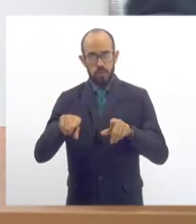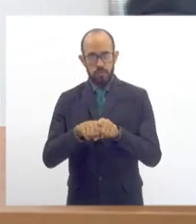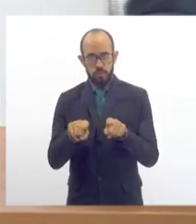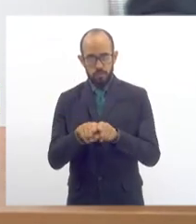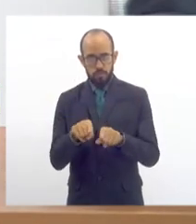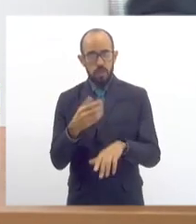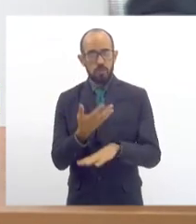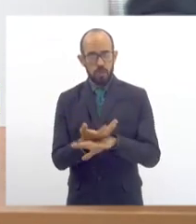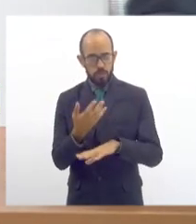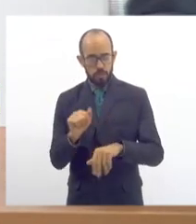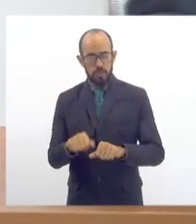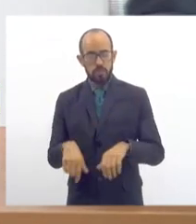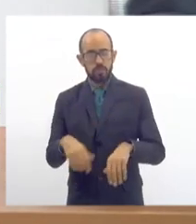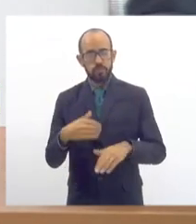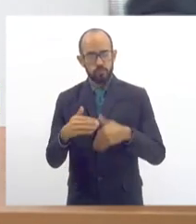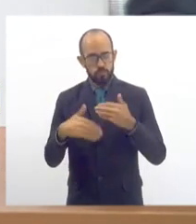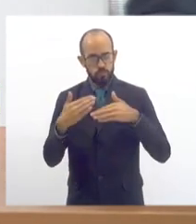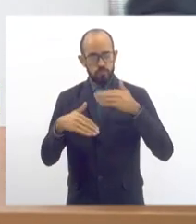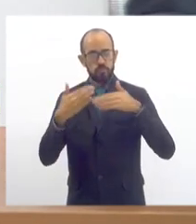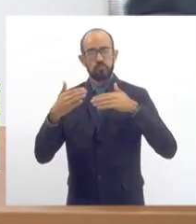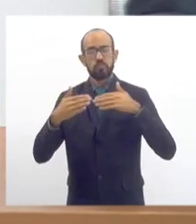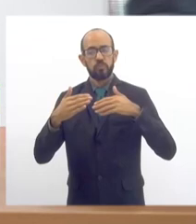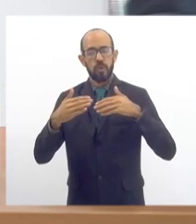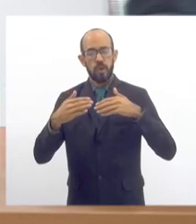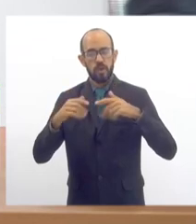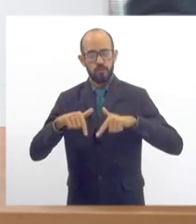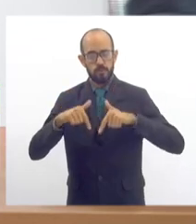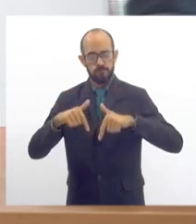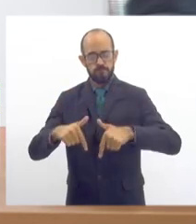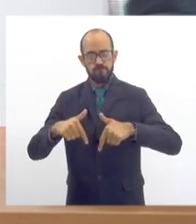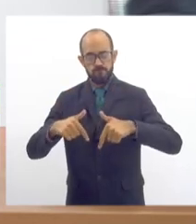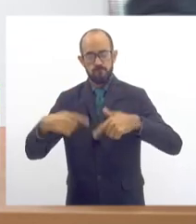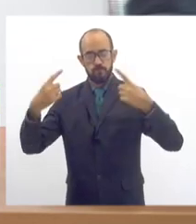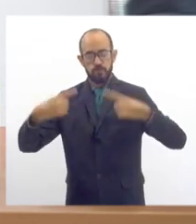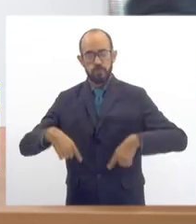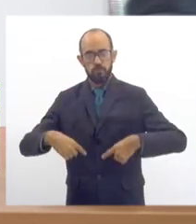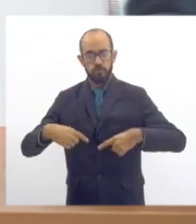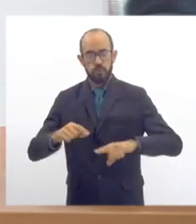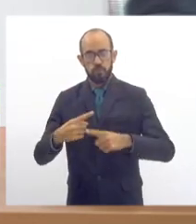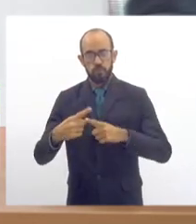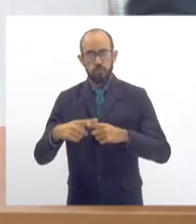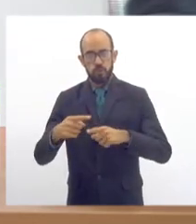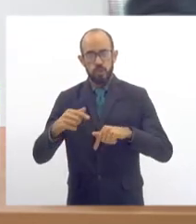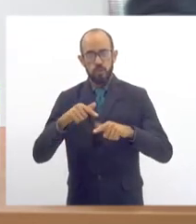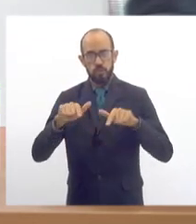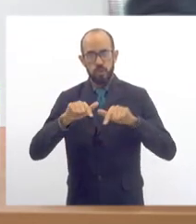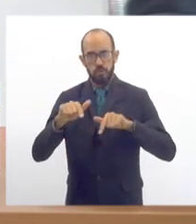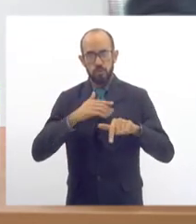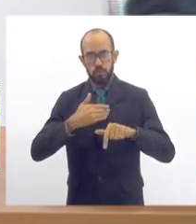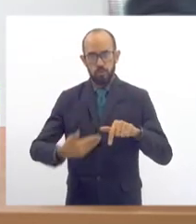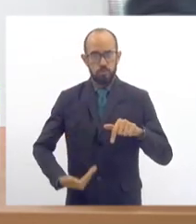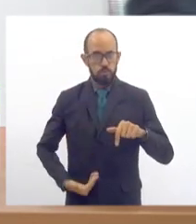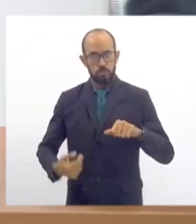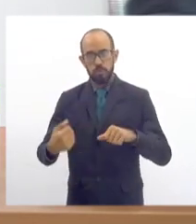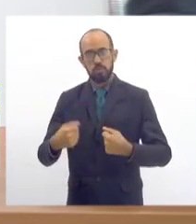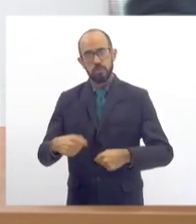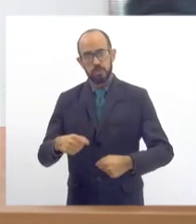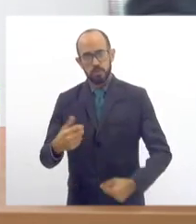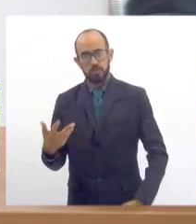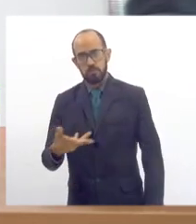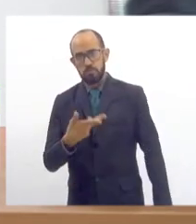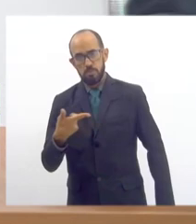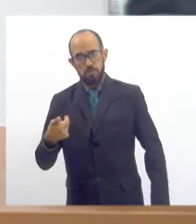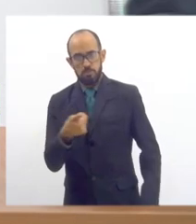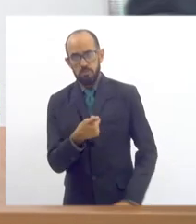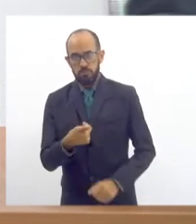matéria. Vamos avançar, vamos enfrentar esse desafio. O serviço público merece respeito, merece valor. Não há garantia de direitos sem prestação de